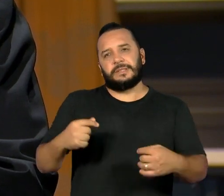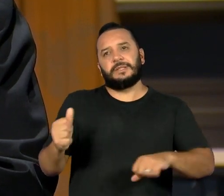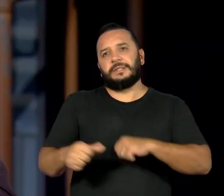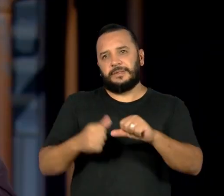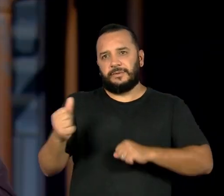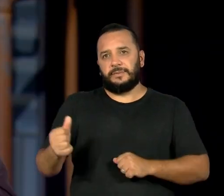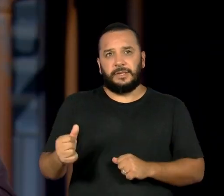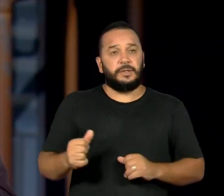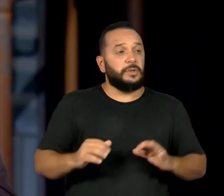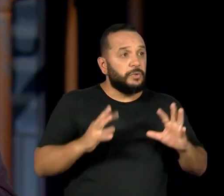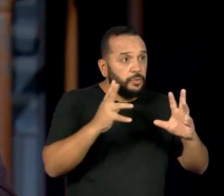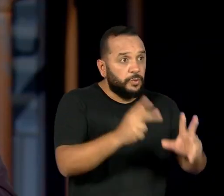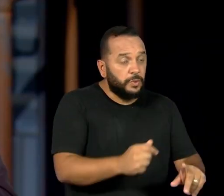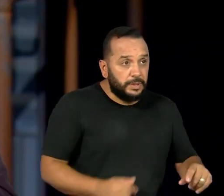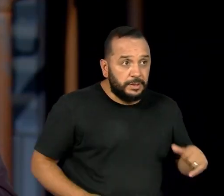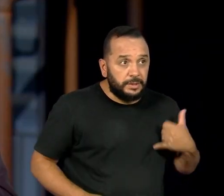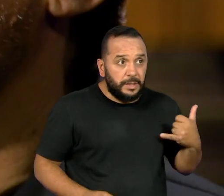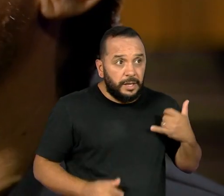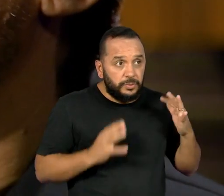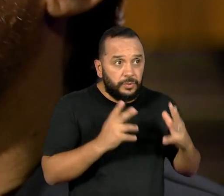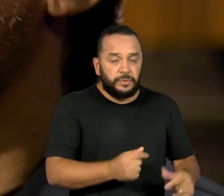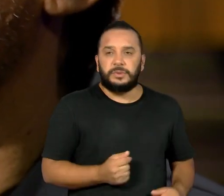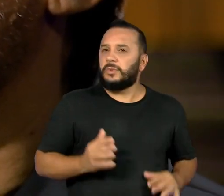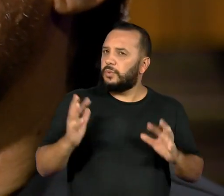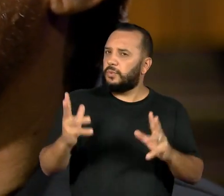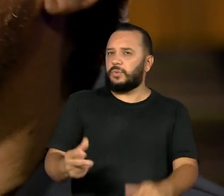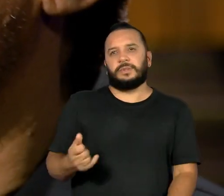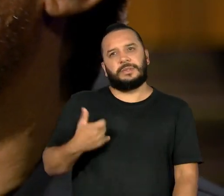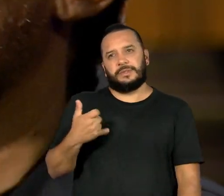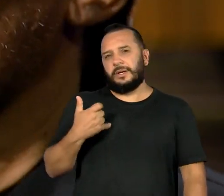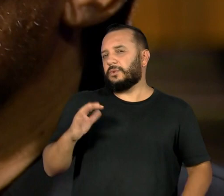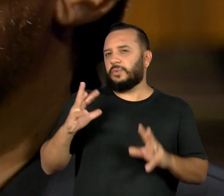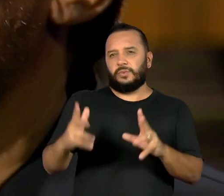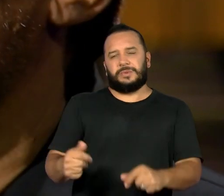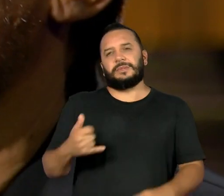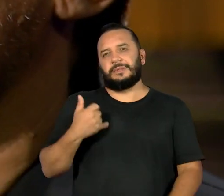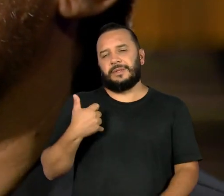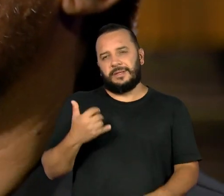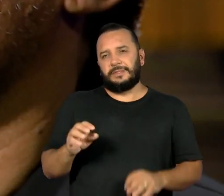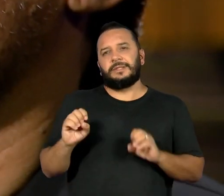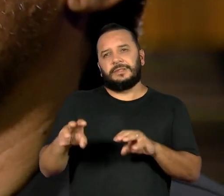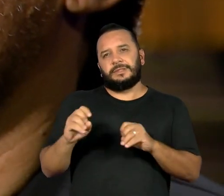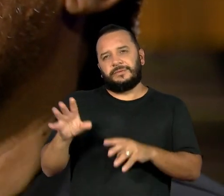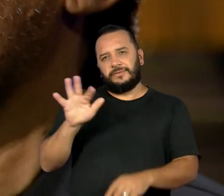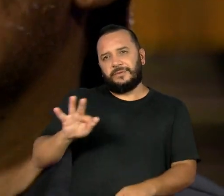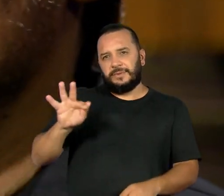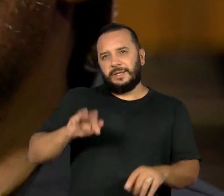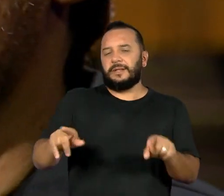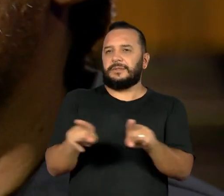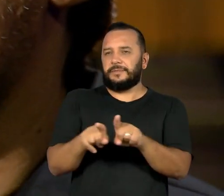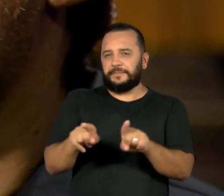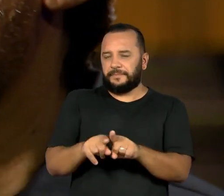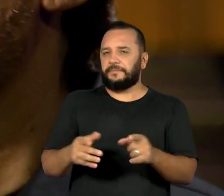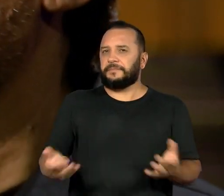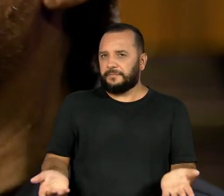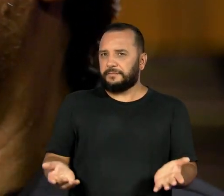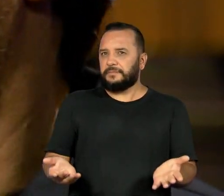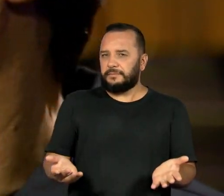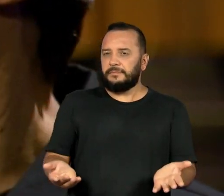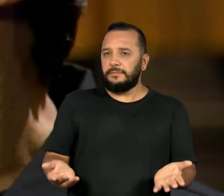de todas as idades? Todas as idades. Ensino superior, inclusive, né? Se